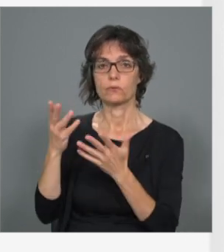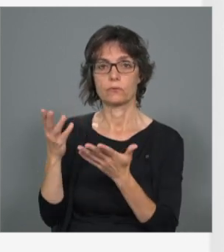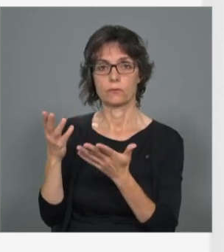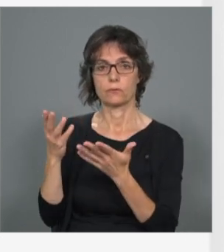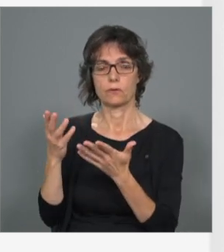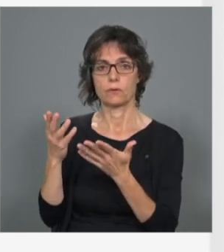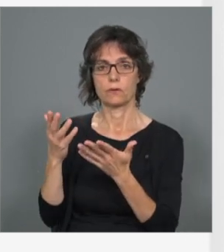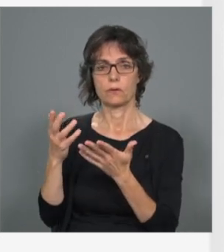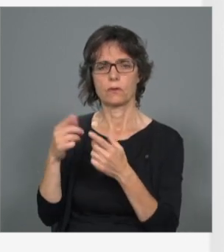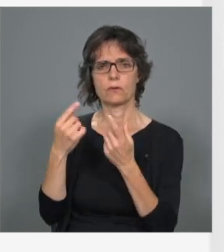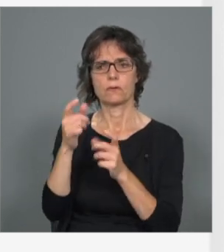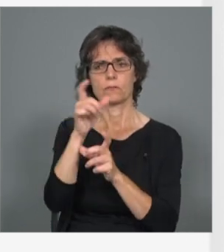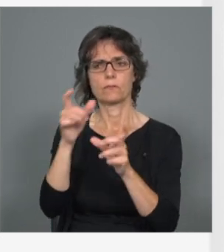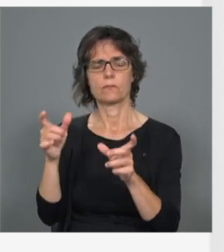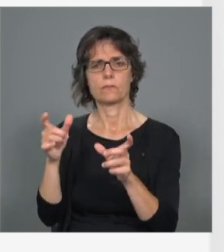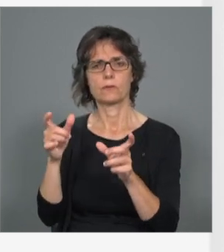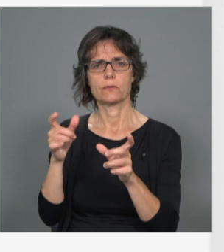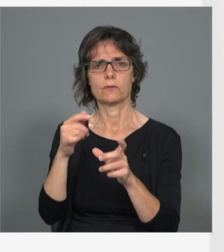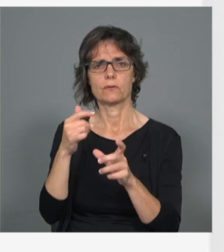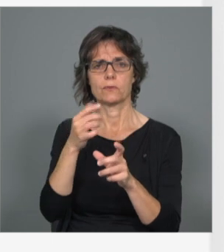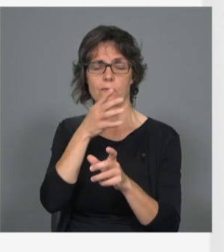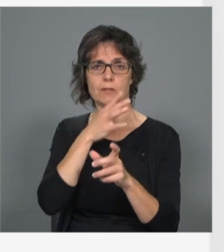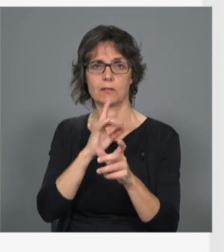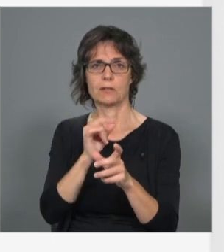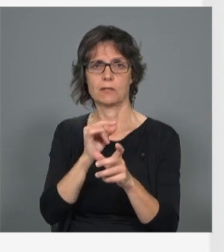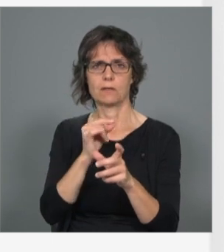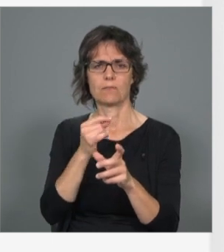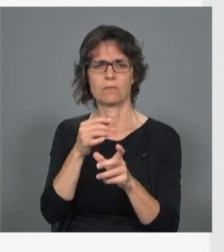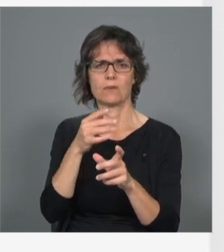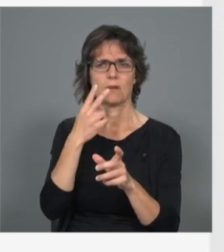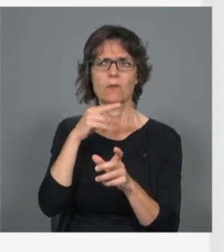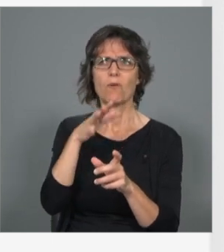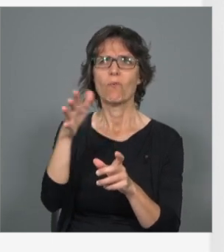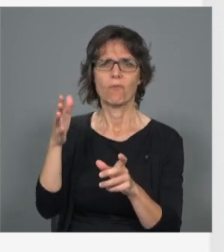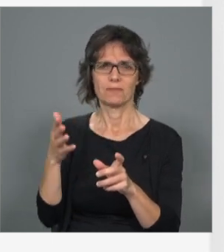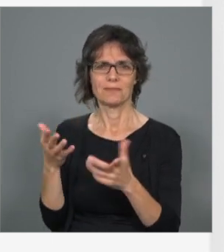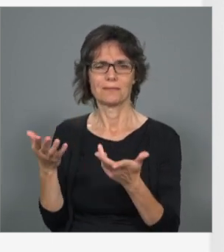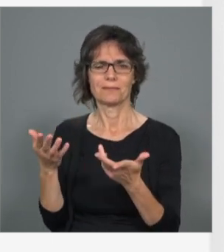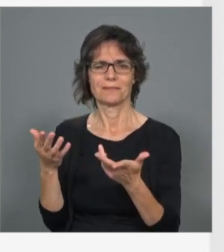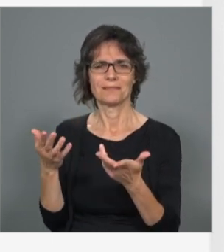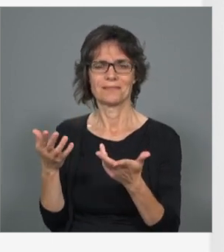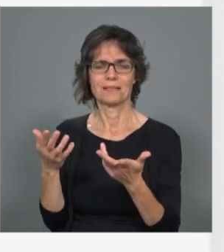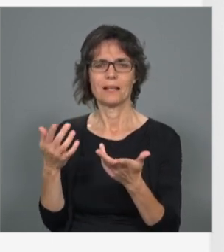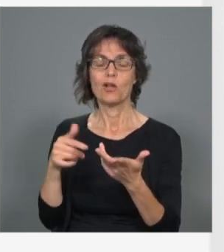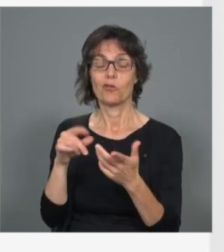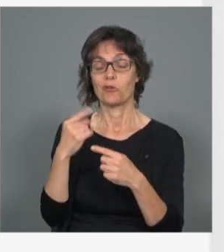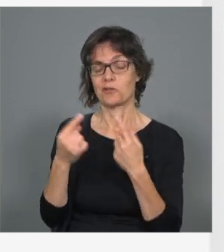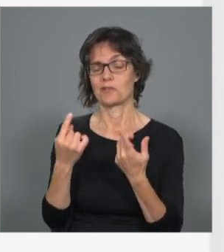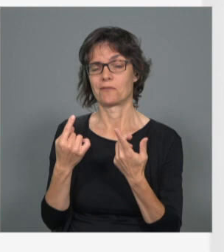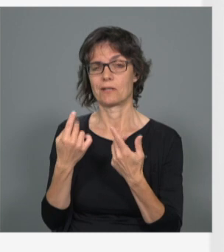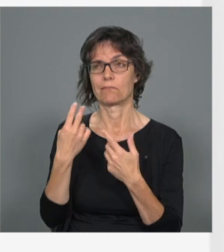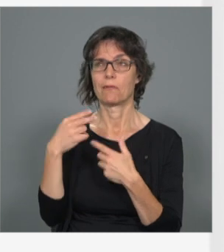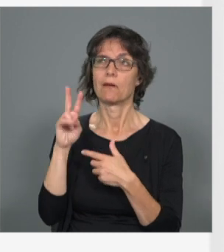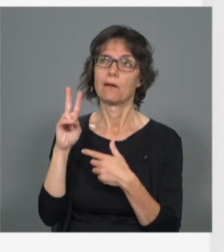que aparecem, para onde é que estáis a olhar? Nós também por vezes ficamos a olhar para o alto em